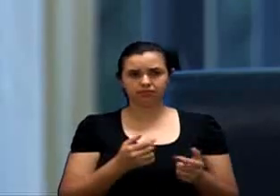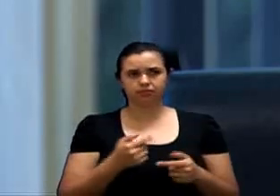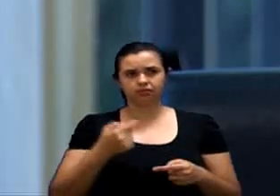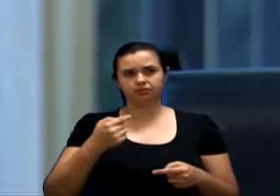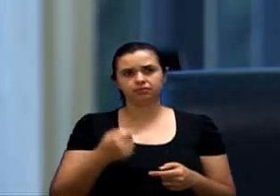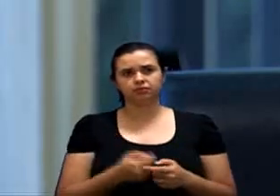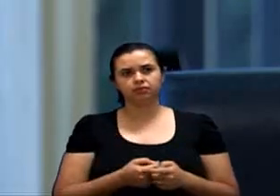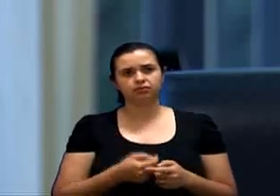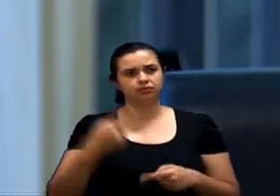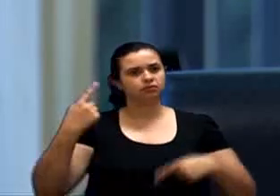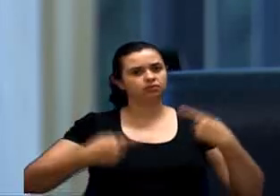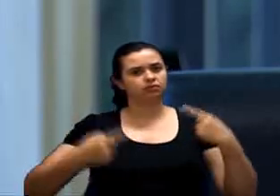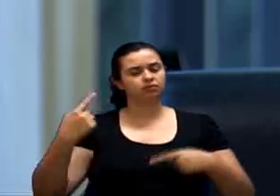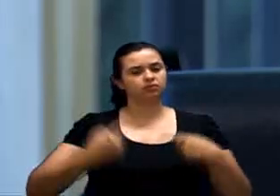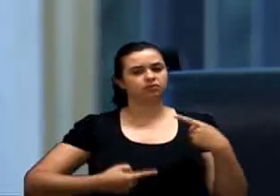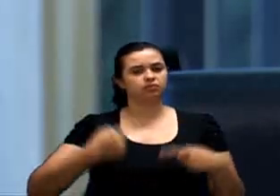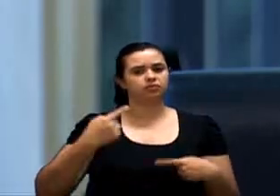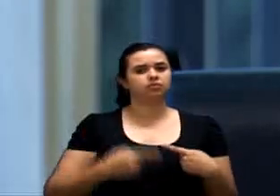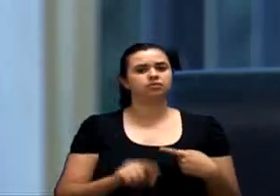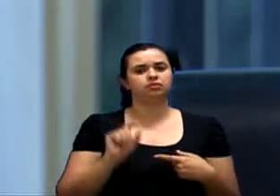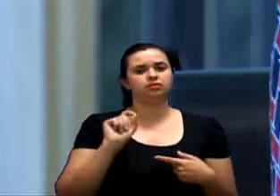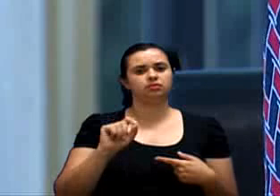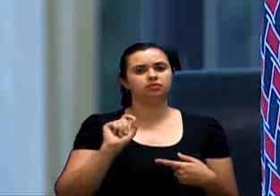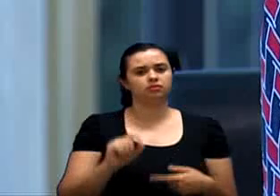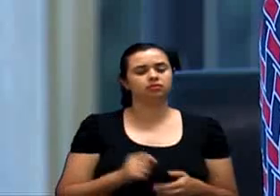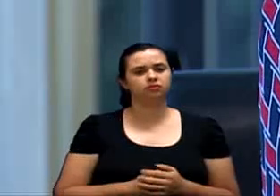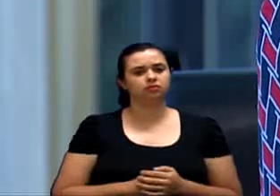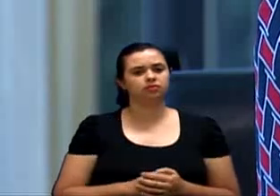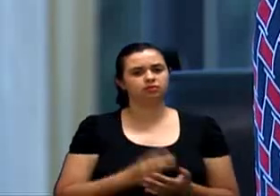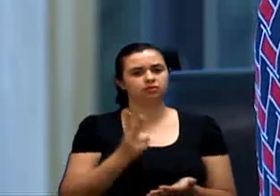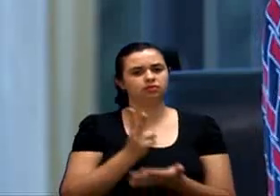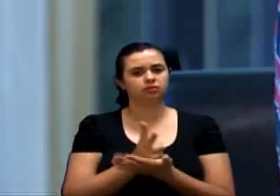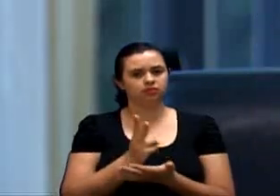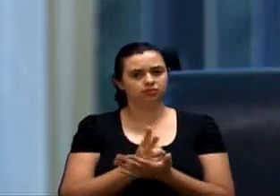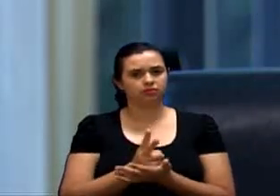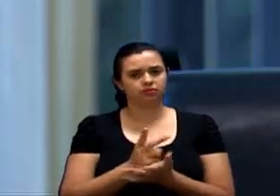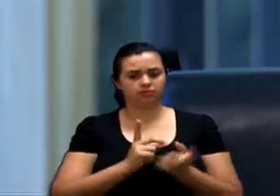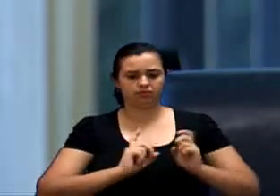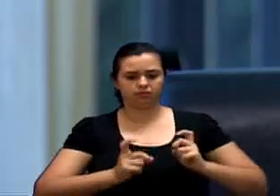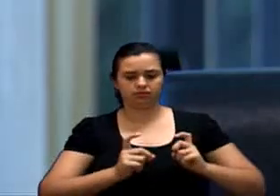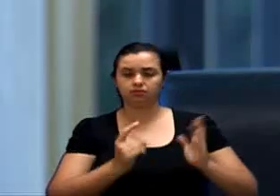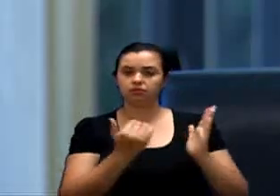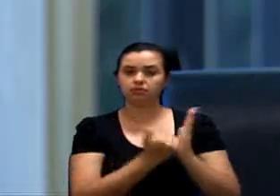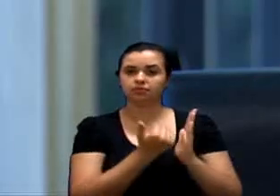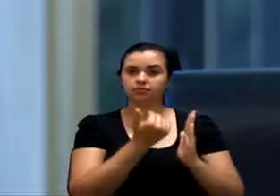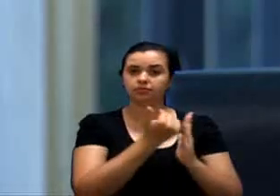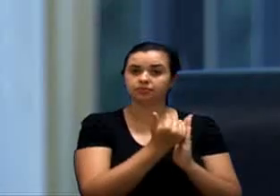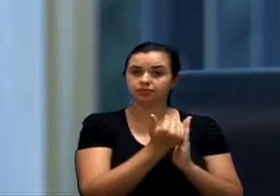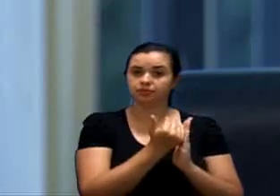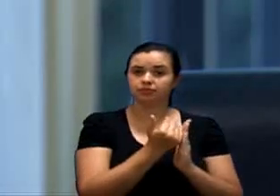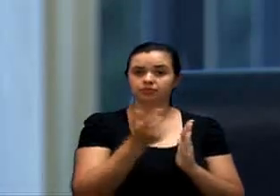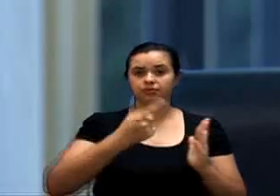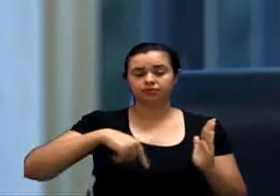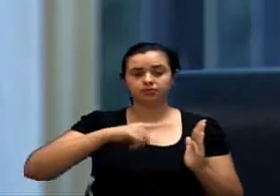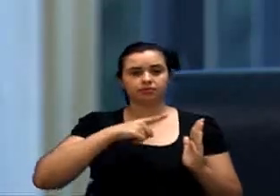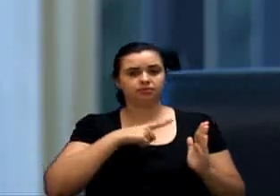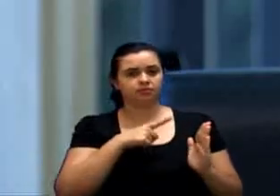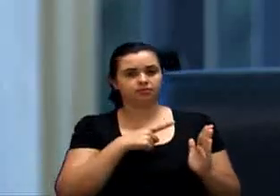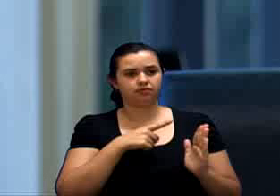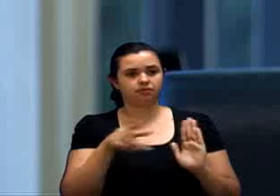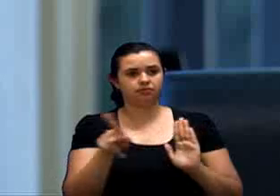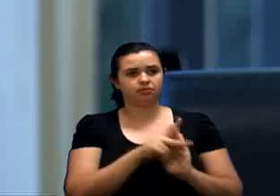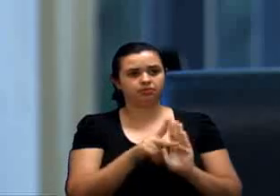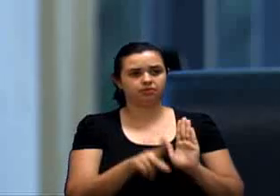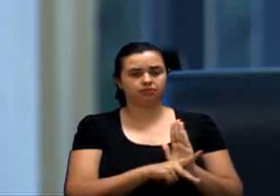discussão, vereador, que sempre na sessão extraordinária nós temos projetos que